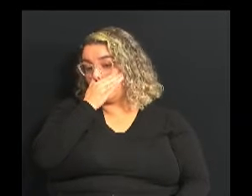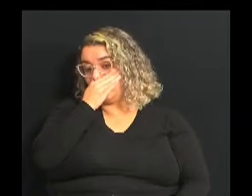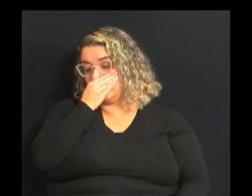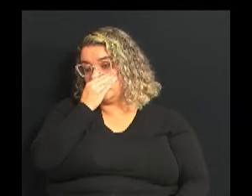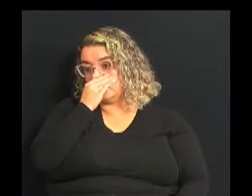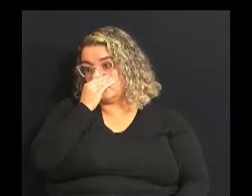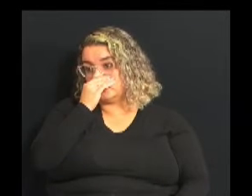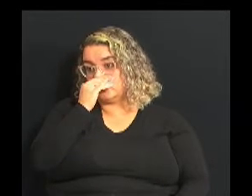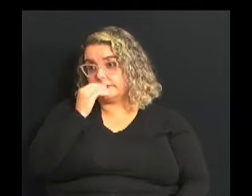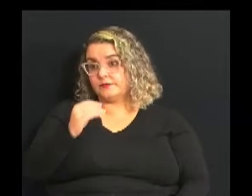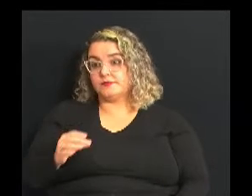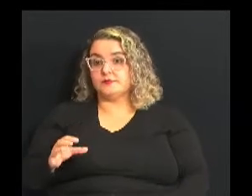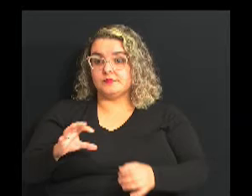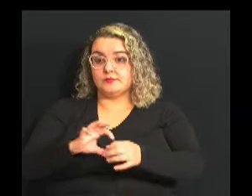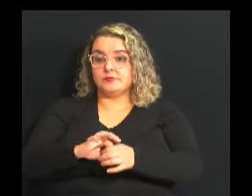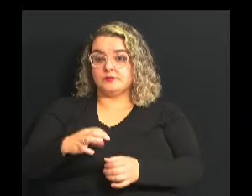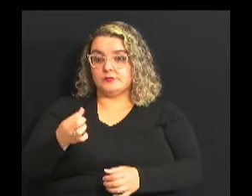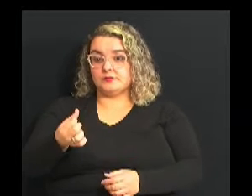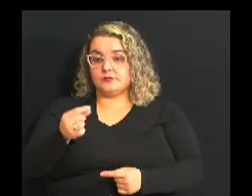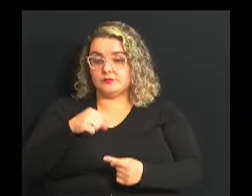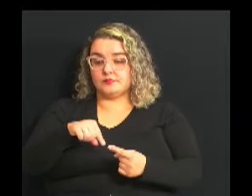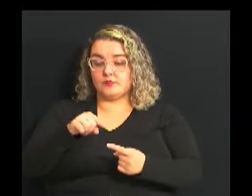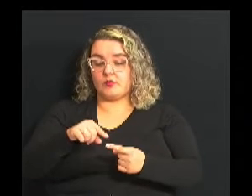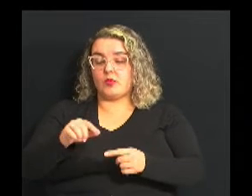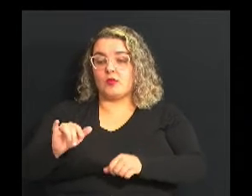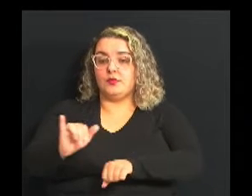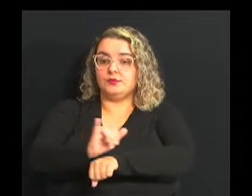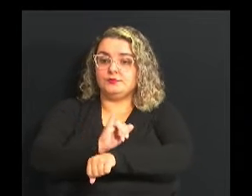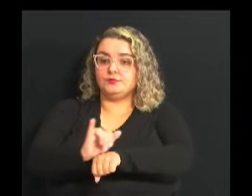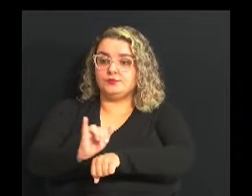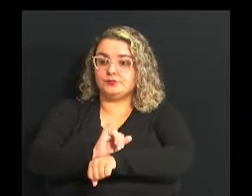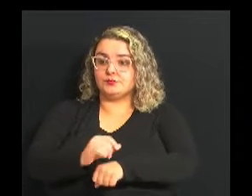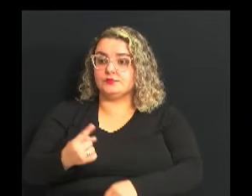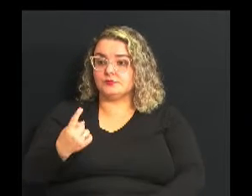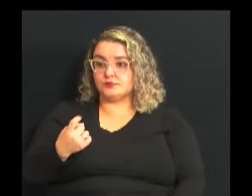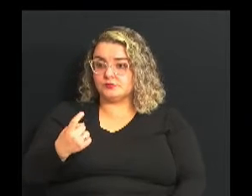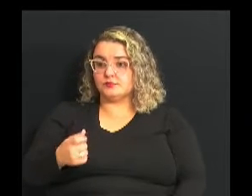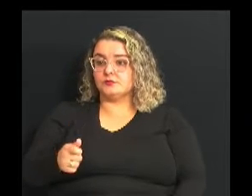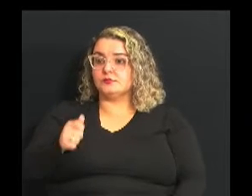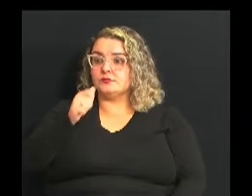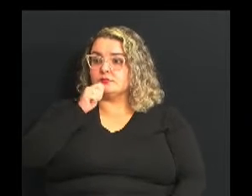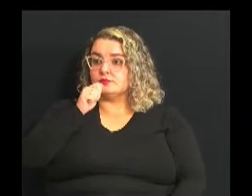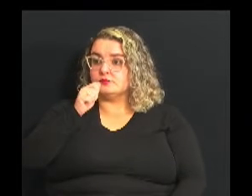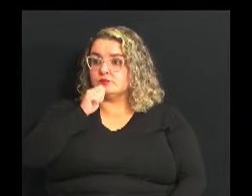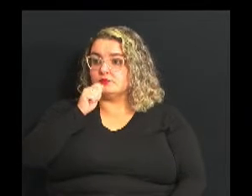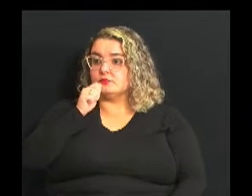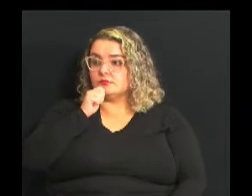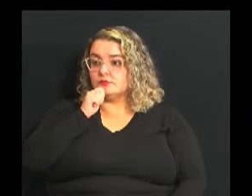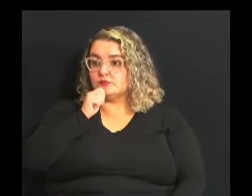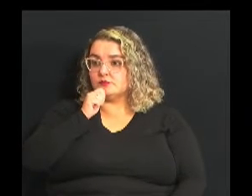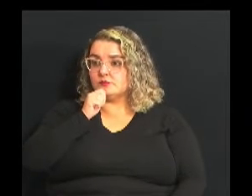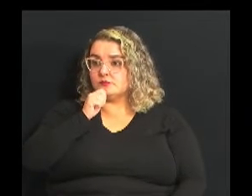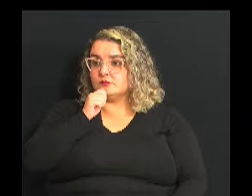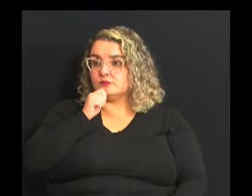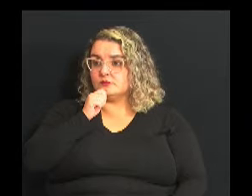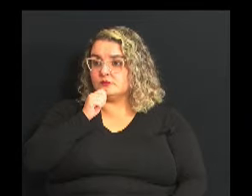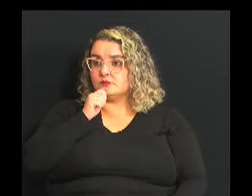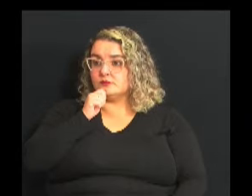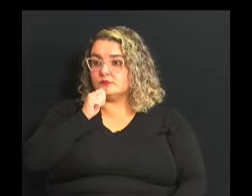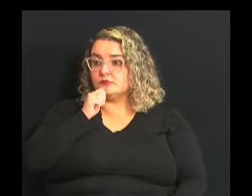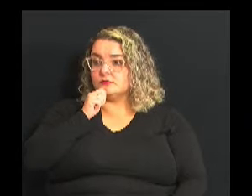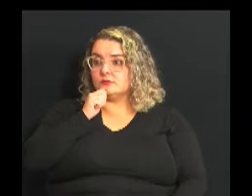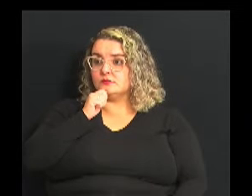Vinculados aos 6 objetivos estratégicos, né? O único que ainda a gente não, vamos dizer assim, não saímos do zero